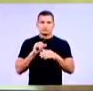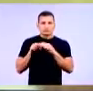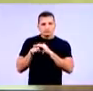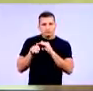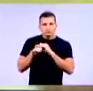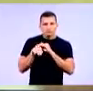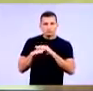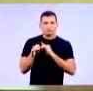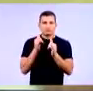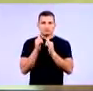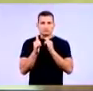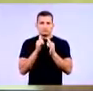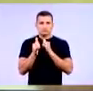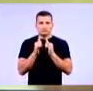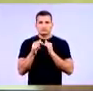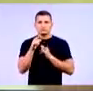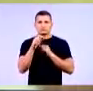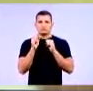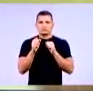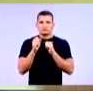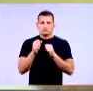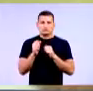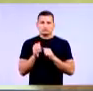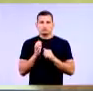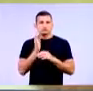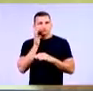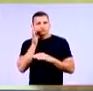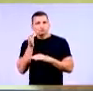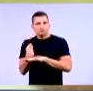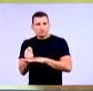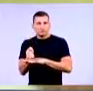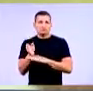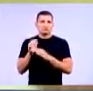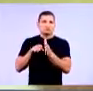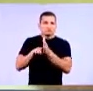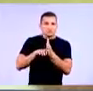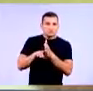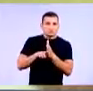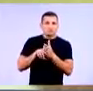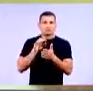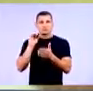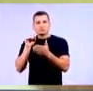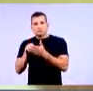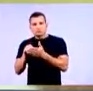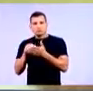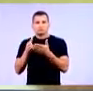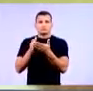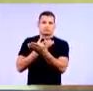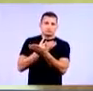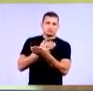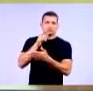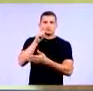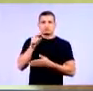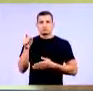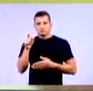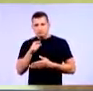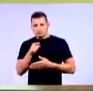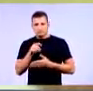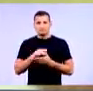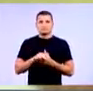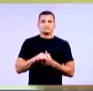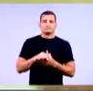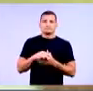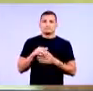dessas informações, onde você pode consultar, incluir, fazer as atualizações, né? E aí o sistema ele